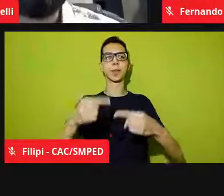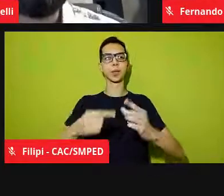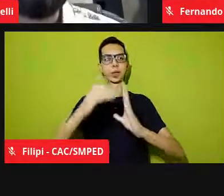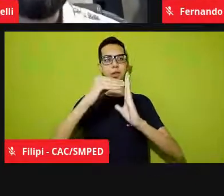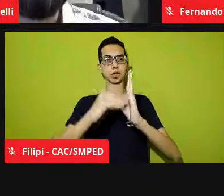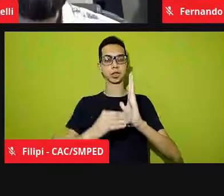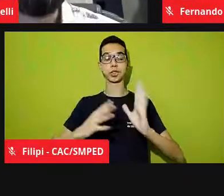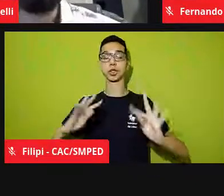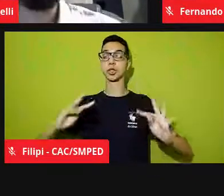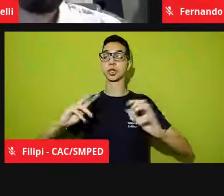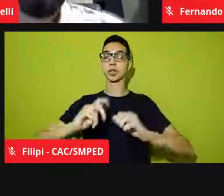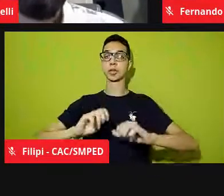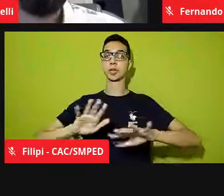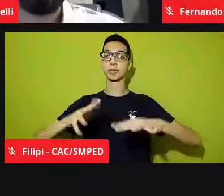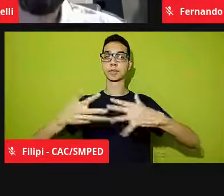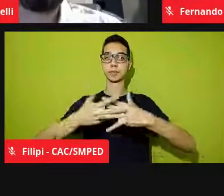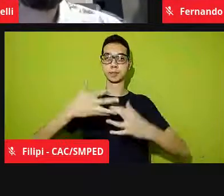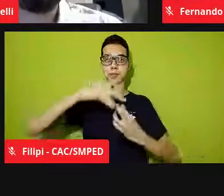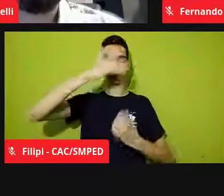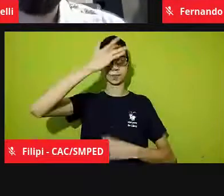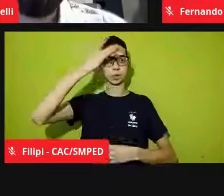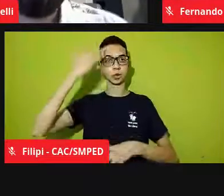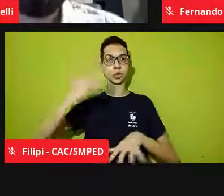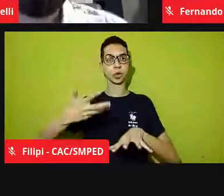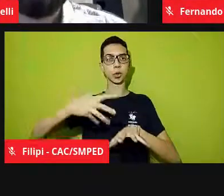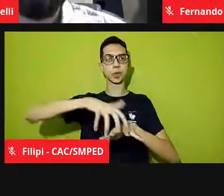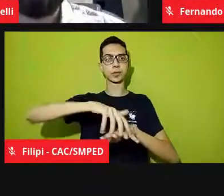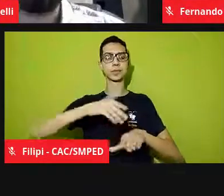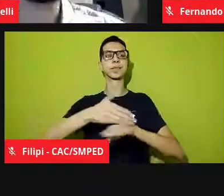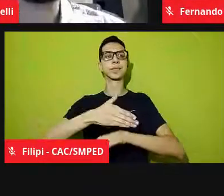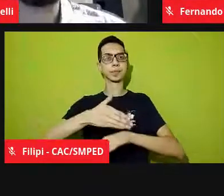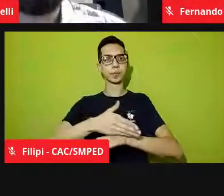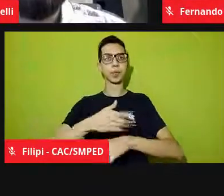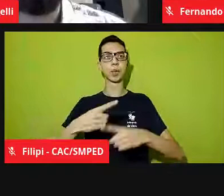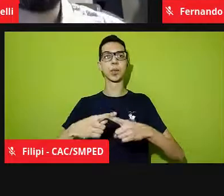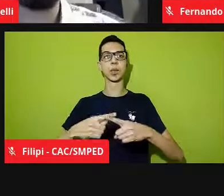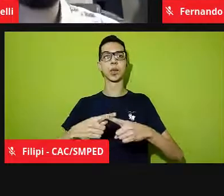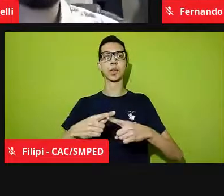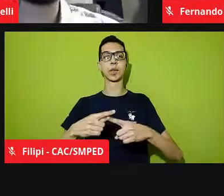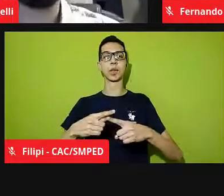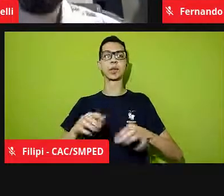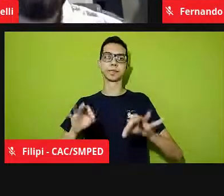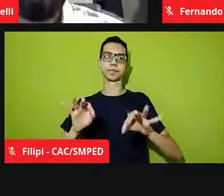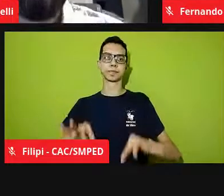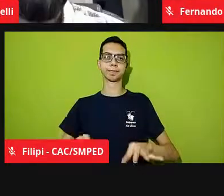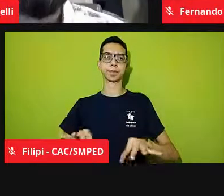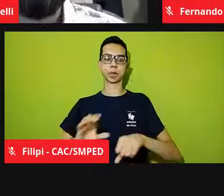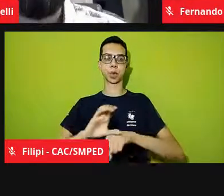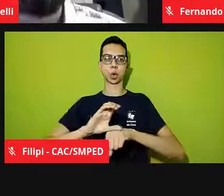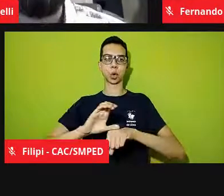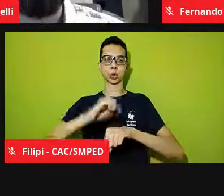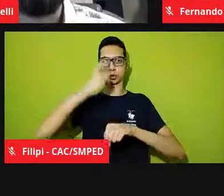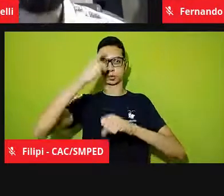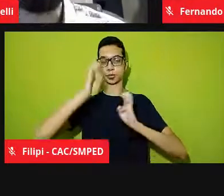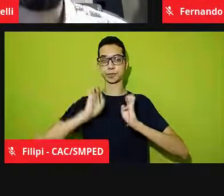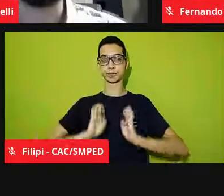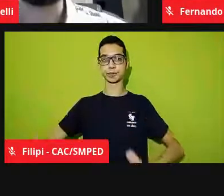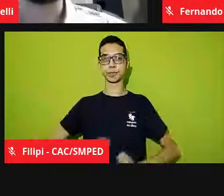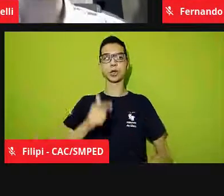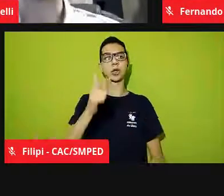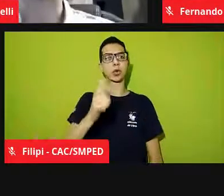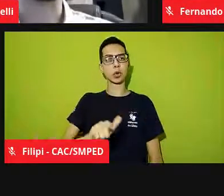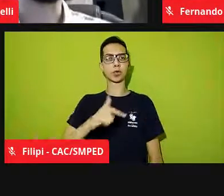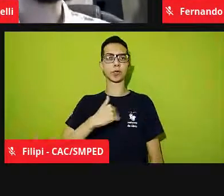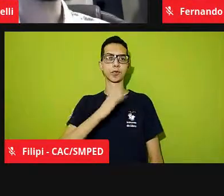a todos os cidadãos, por uma questão, constitucional e por uma questão ética, mais uma vez.